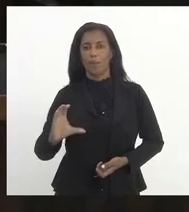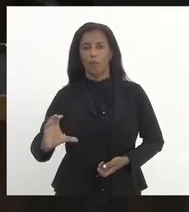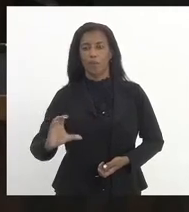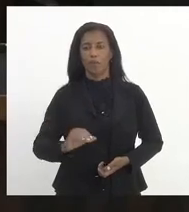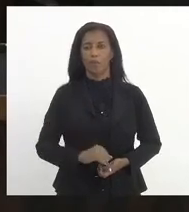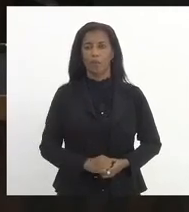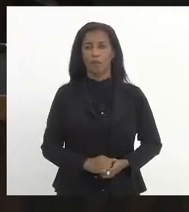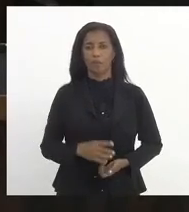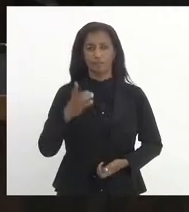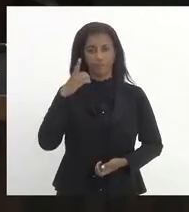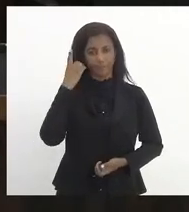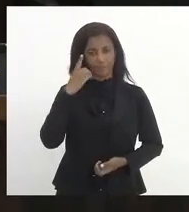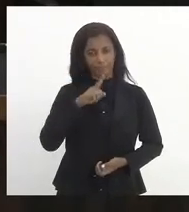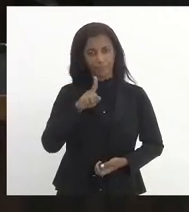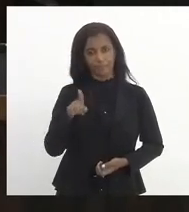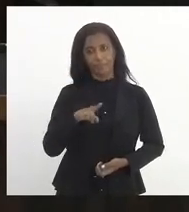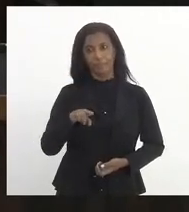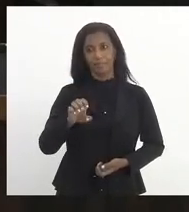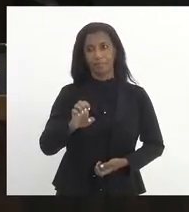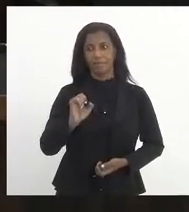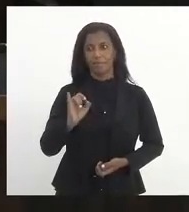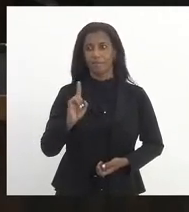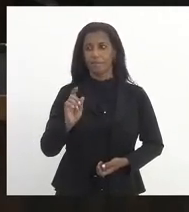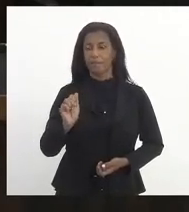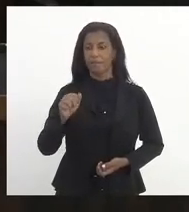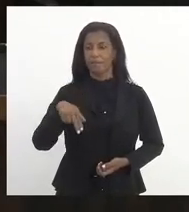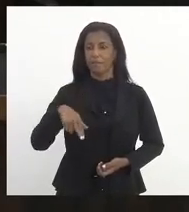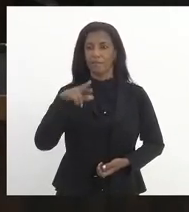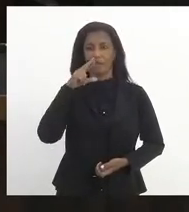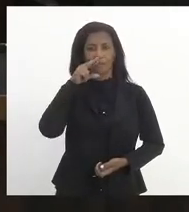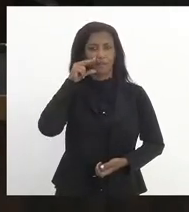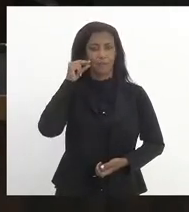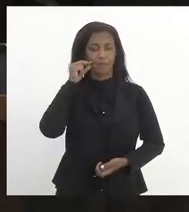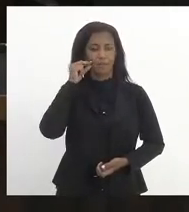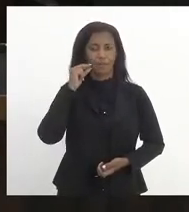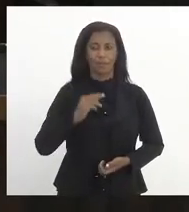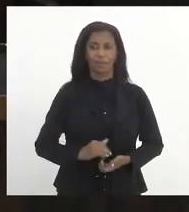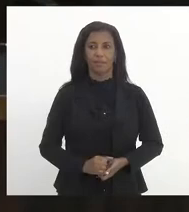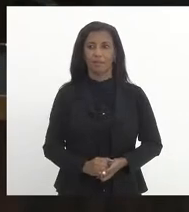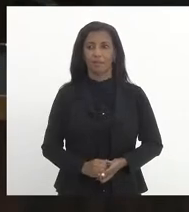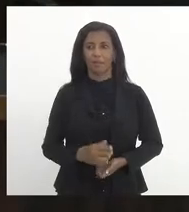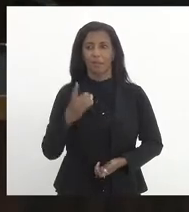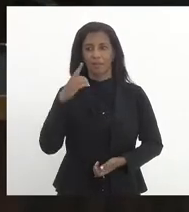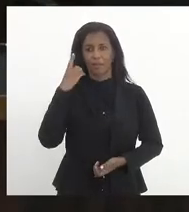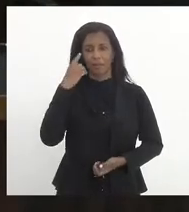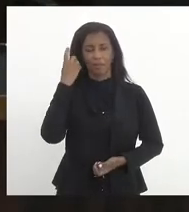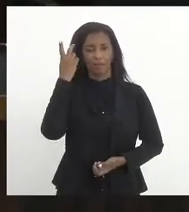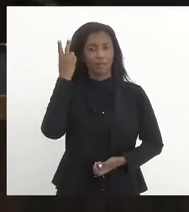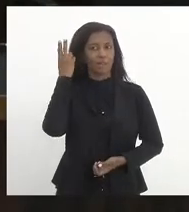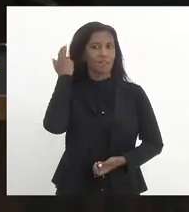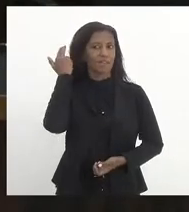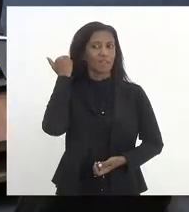Deputada Zeidan. Deputado Rosenberg Reis. Deputado Eliomar Coelho.